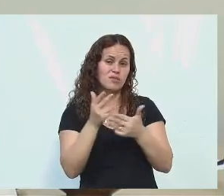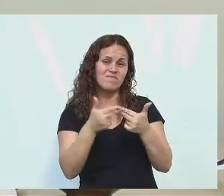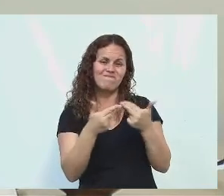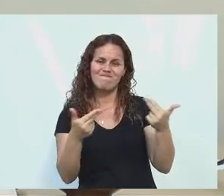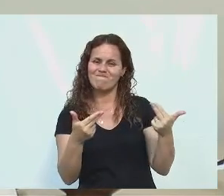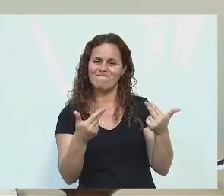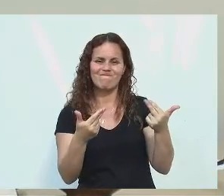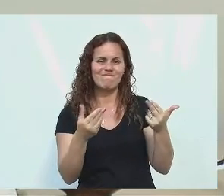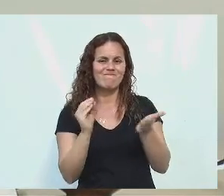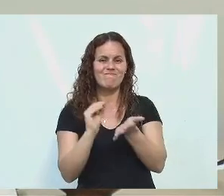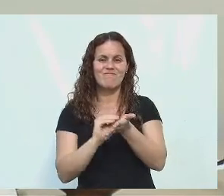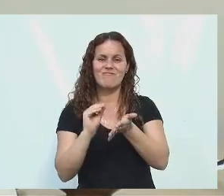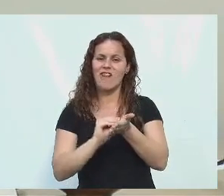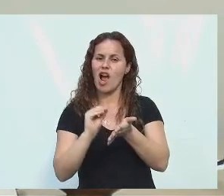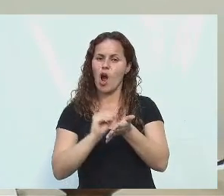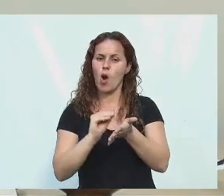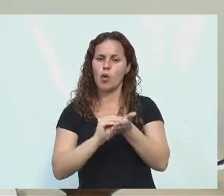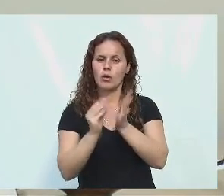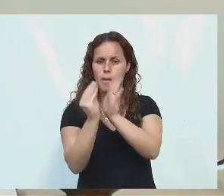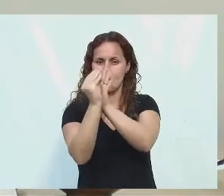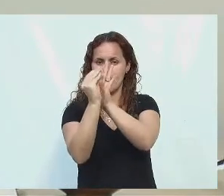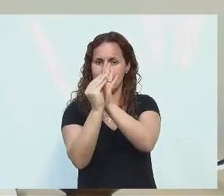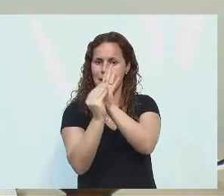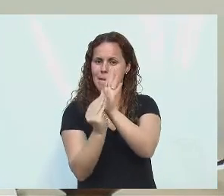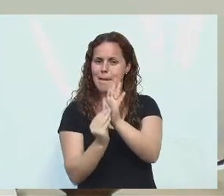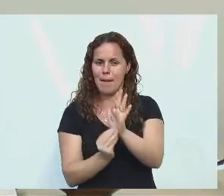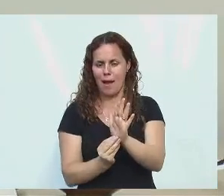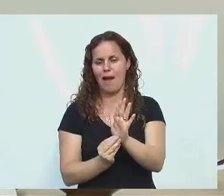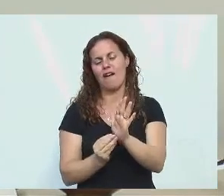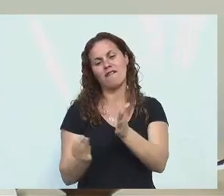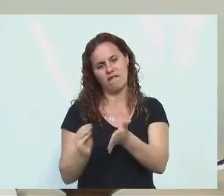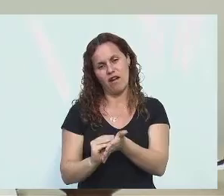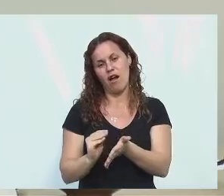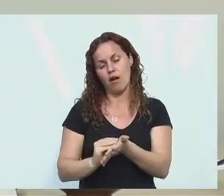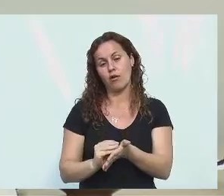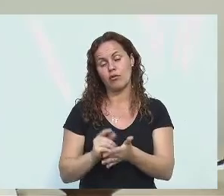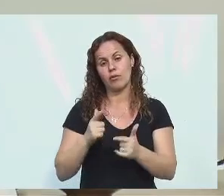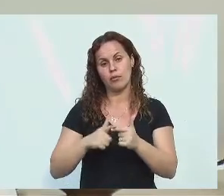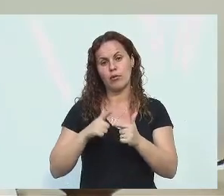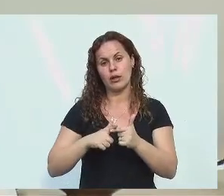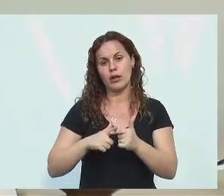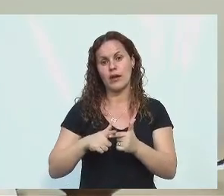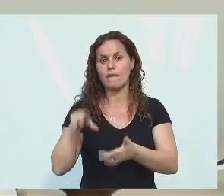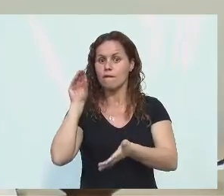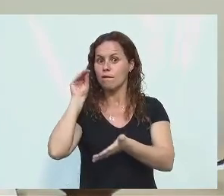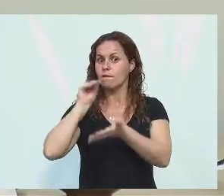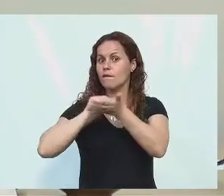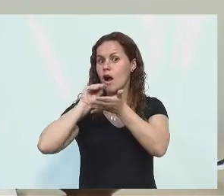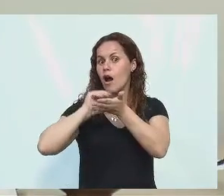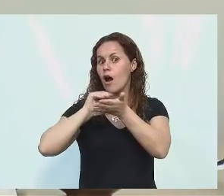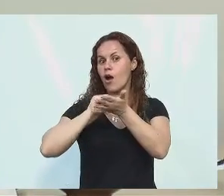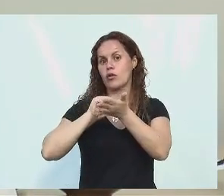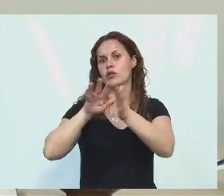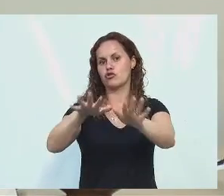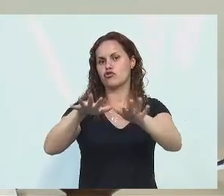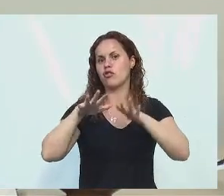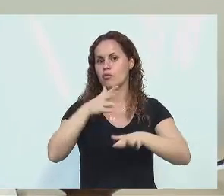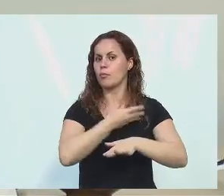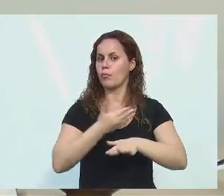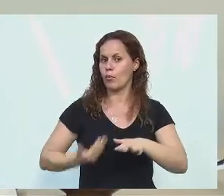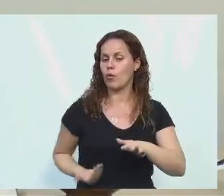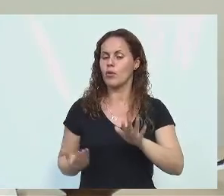algumas situações como essa, né, da ausência de uma audiência pública, que, como colocado,